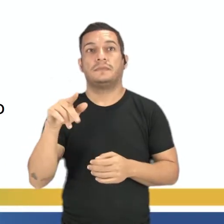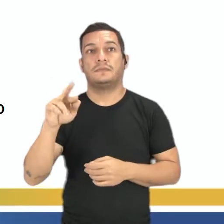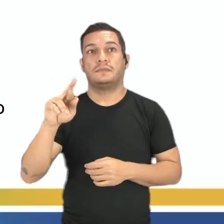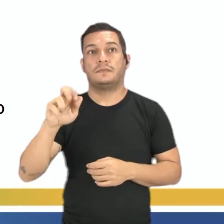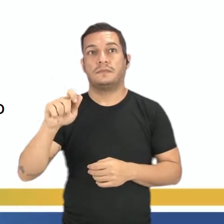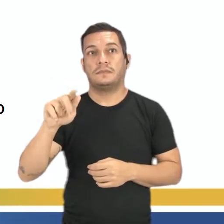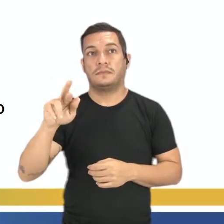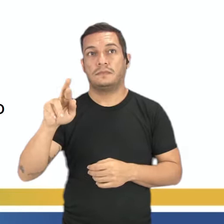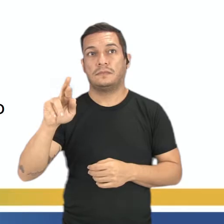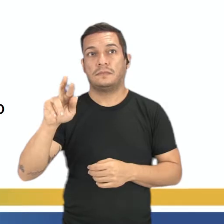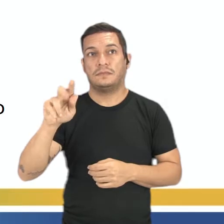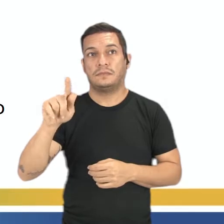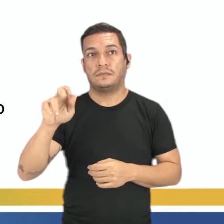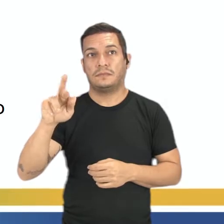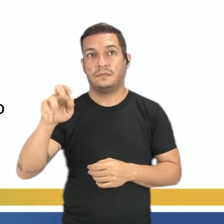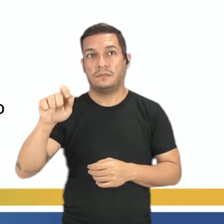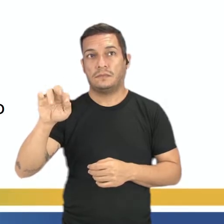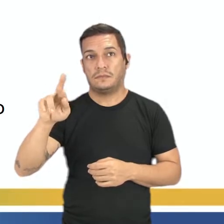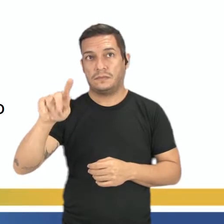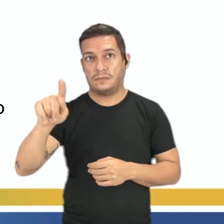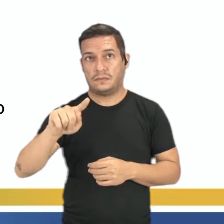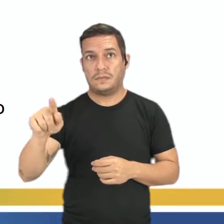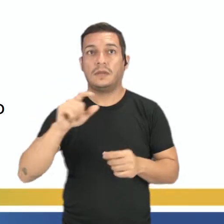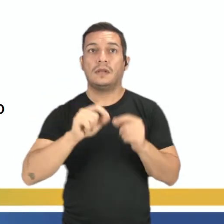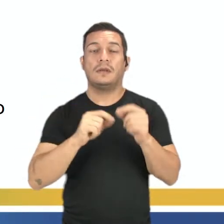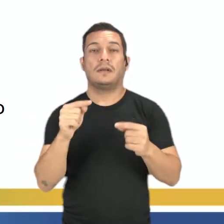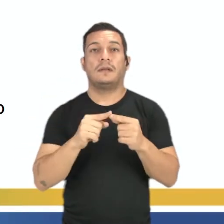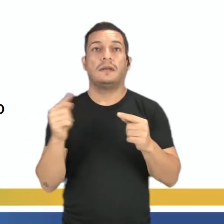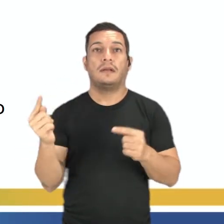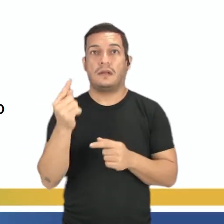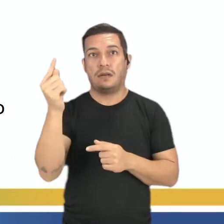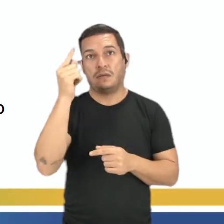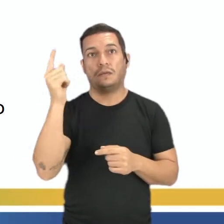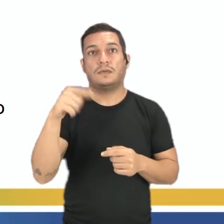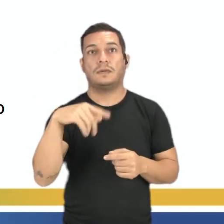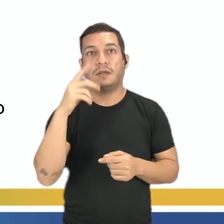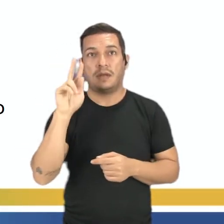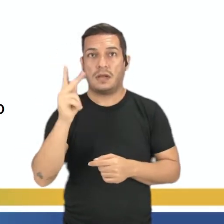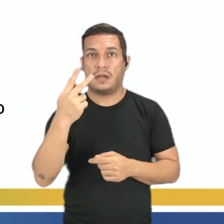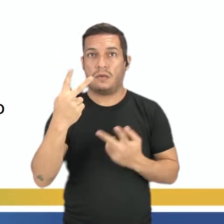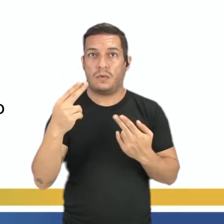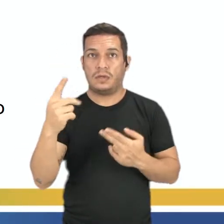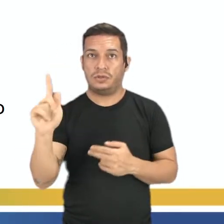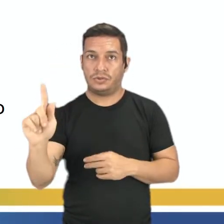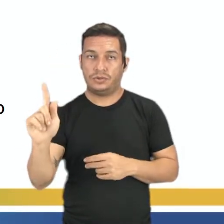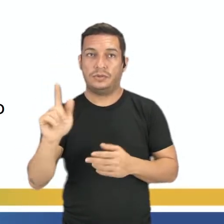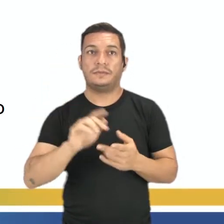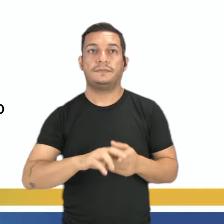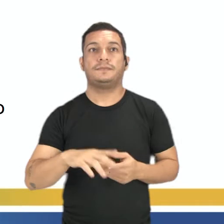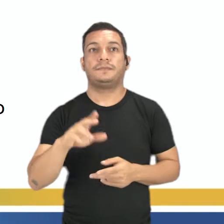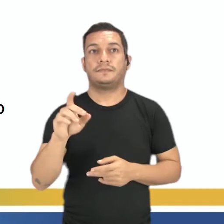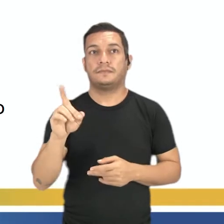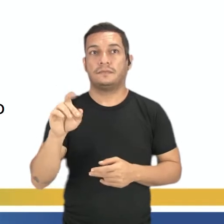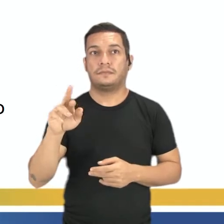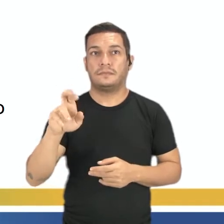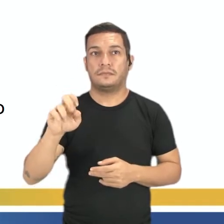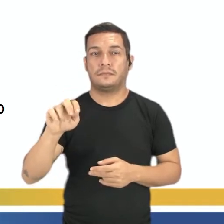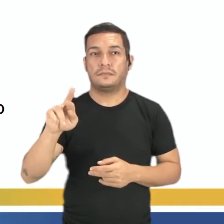Geratriz corresponde à altura, que é representado H igual a G do cilindro.